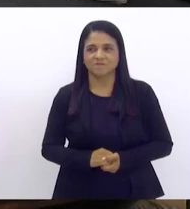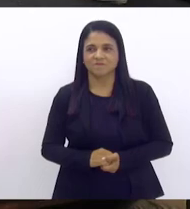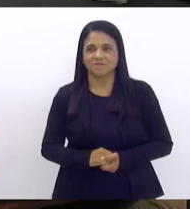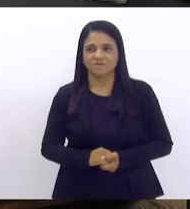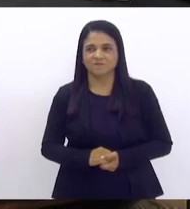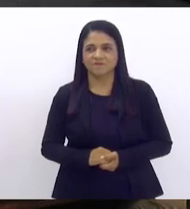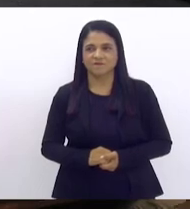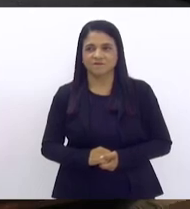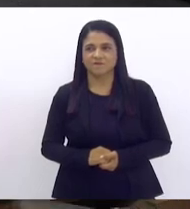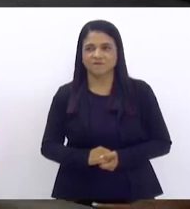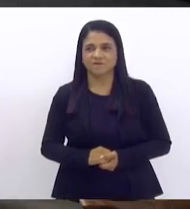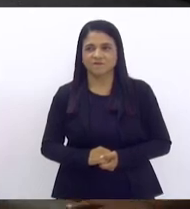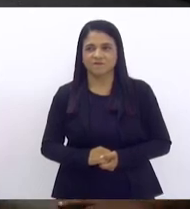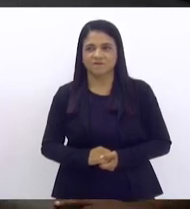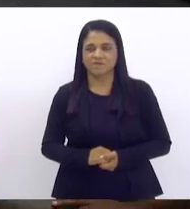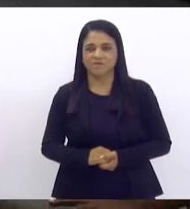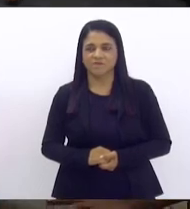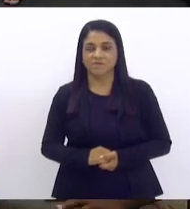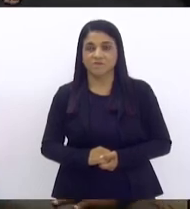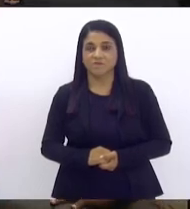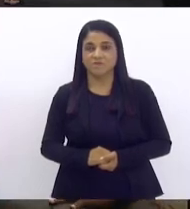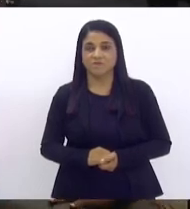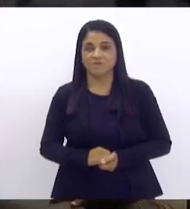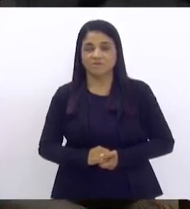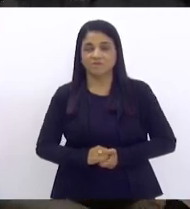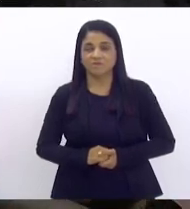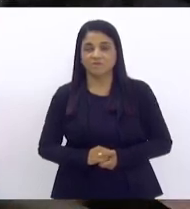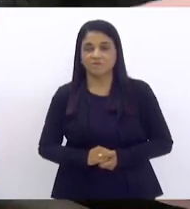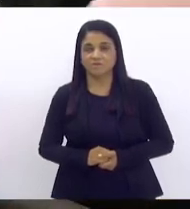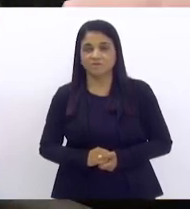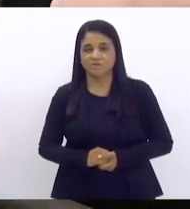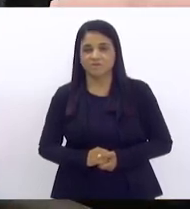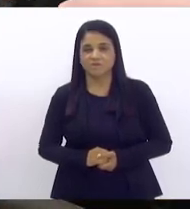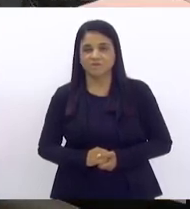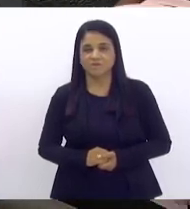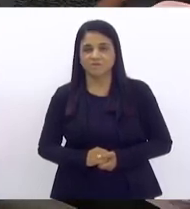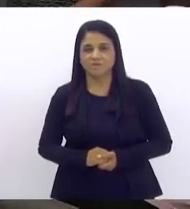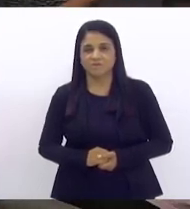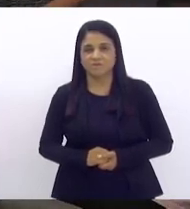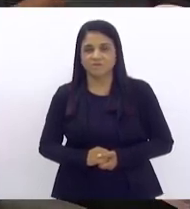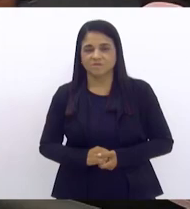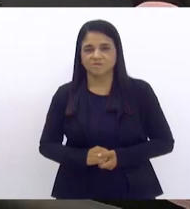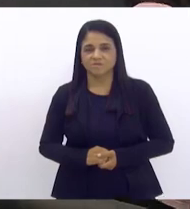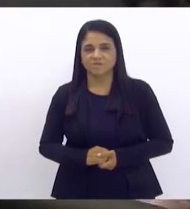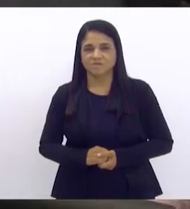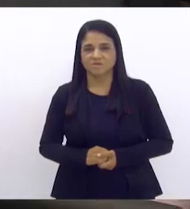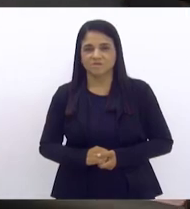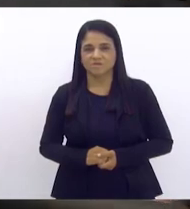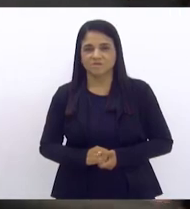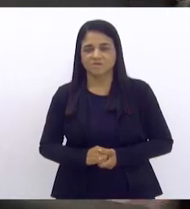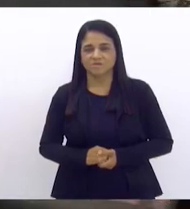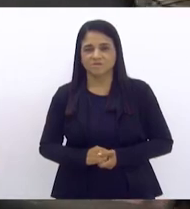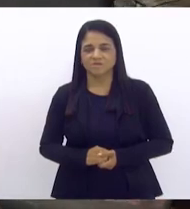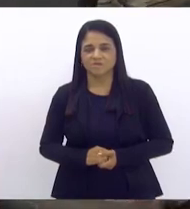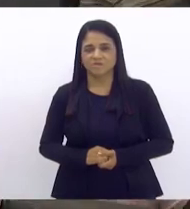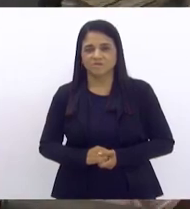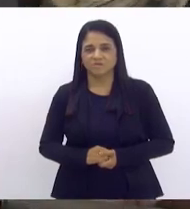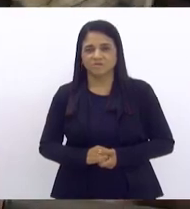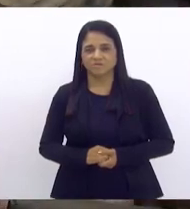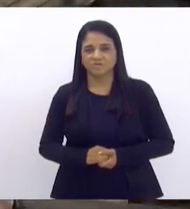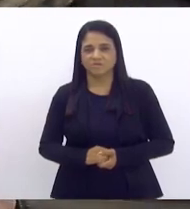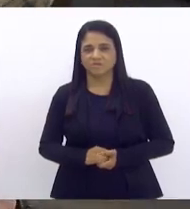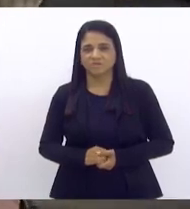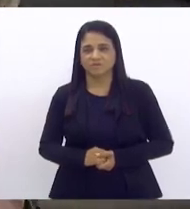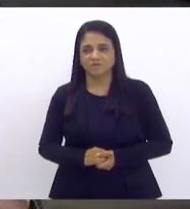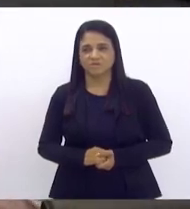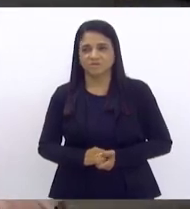O Márcio está aqui, não está? Está aqui o Márcio? Eu deixo aqui se ele quiser acompanhar. Tá. Deixa aí. Cadê a... Essa. Essa é minha.